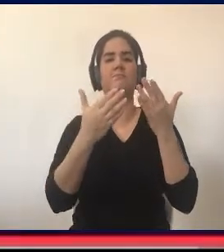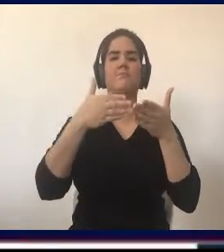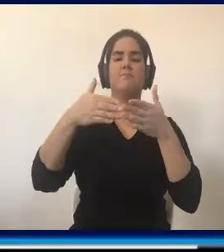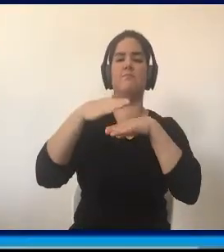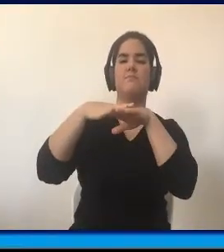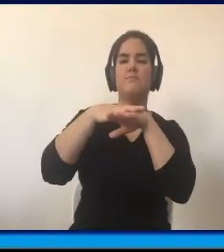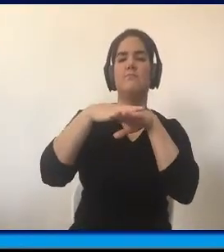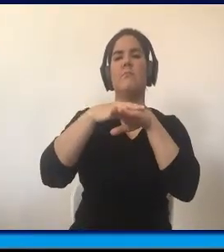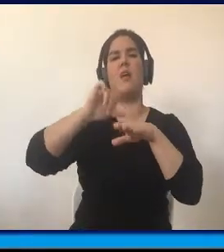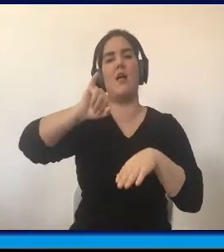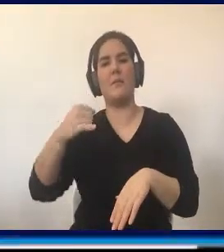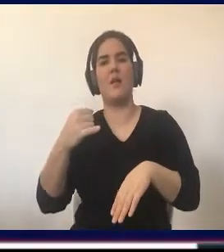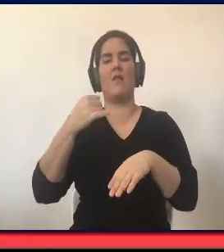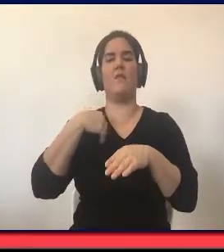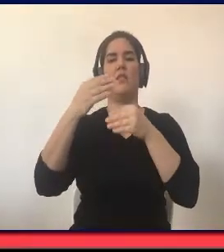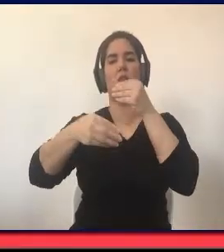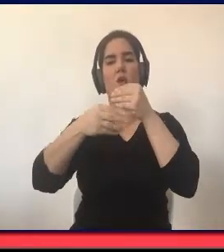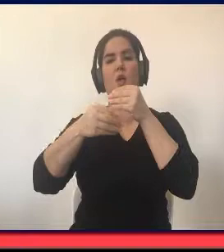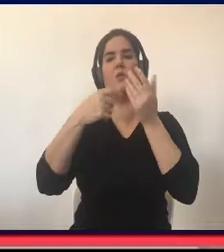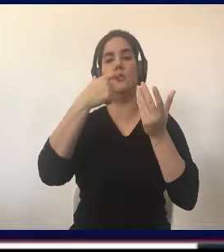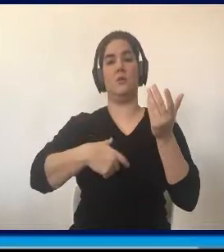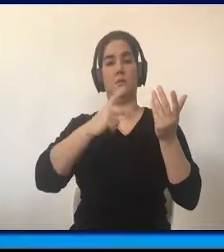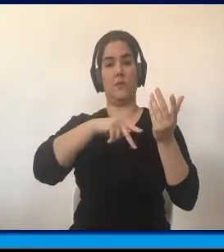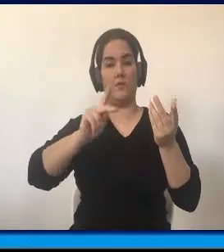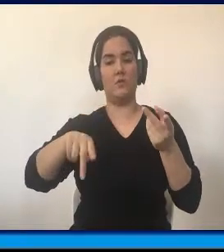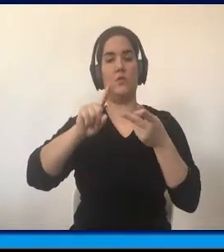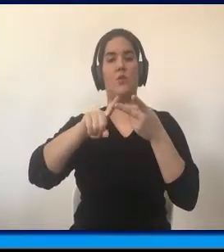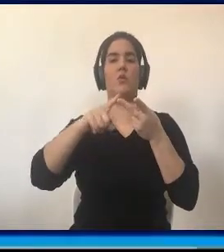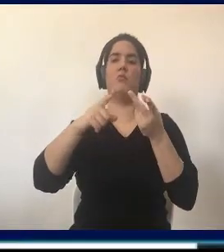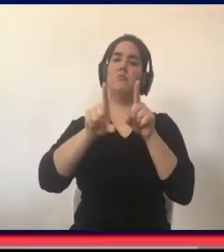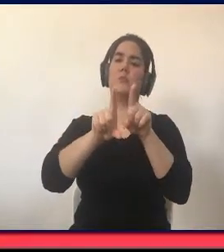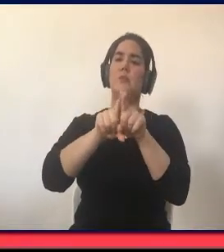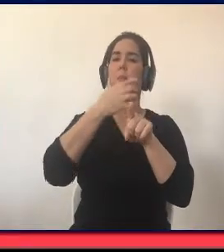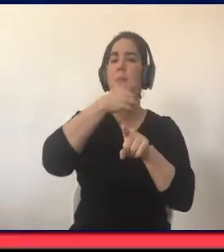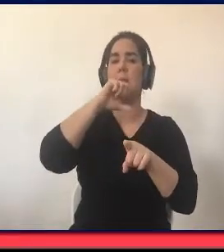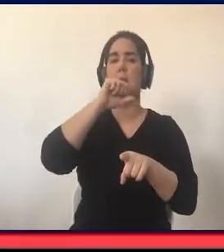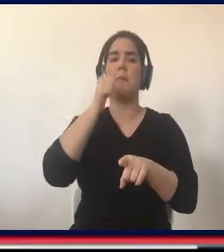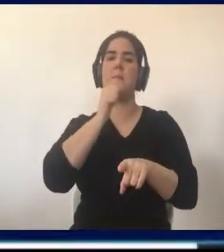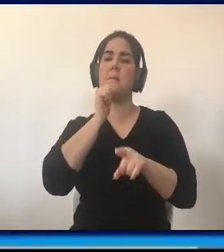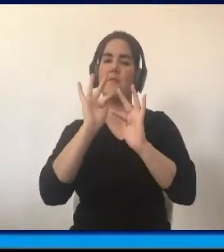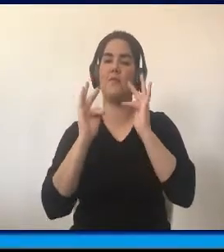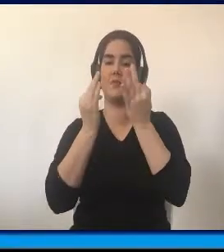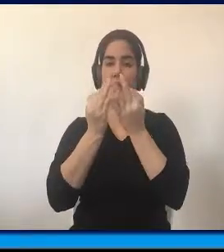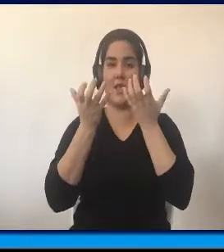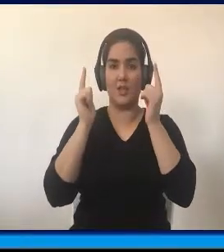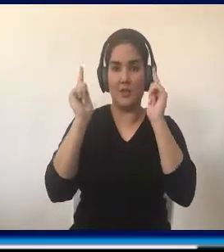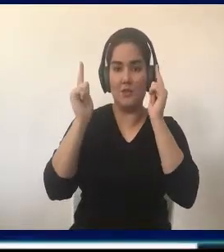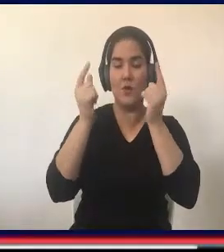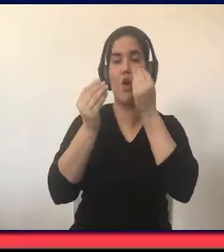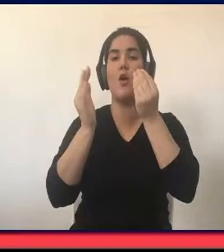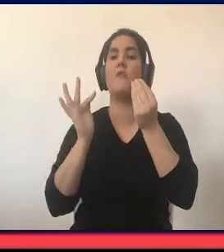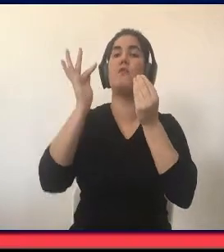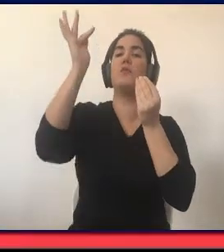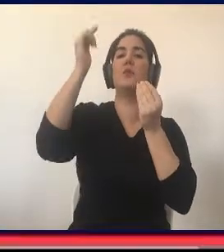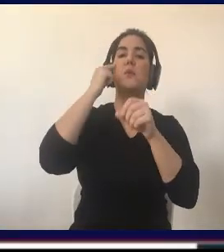que é recreador, educador, pai e mãe, que quer conhecer um pouquinho mais de opções de lazer e o que o futuro nos espera. Hoje nós